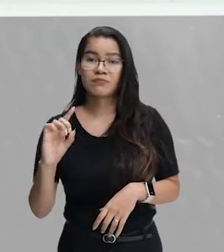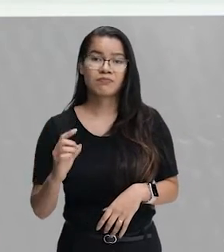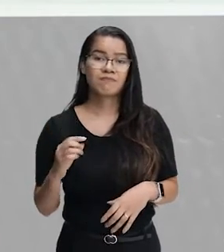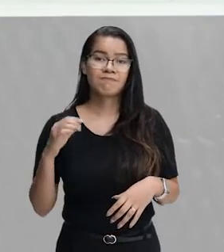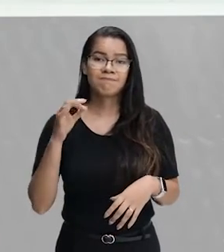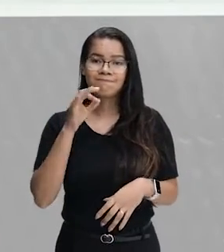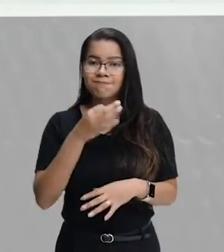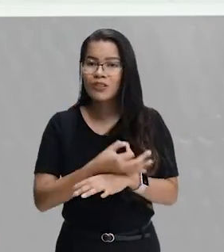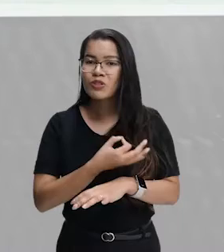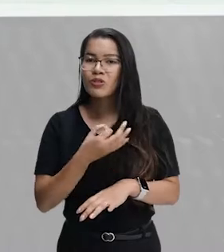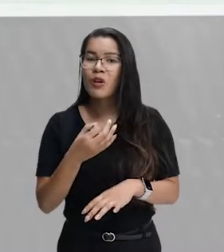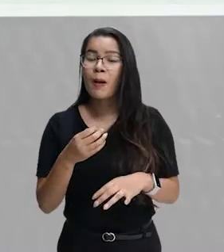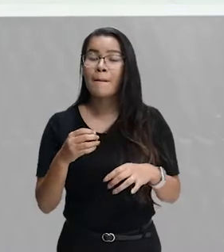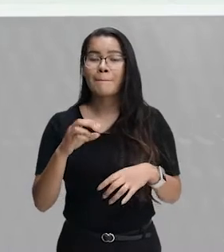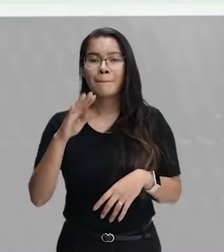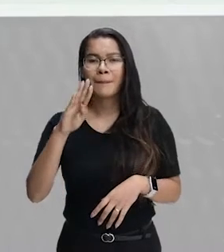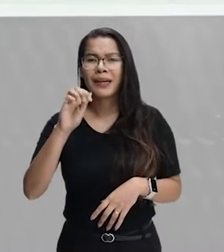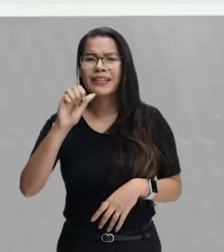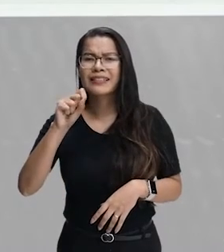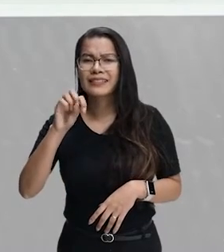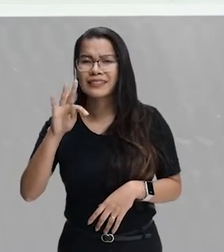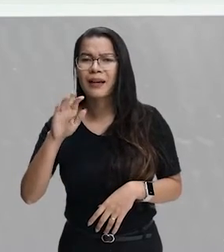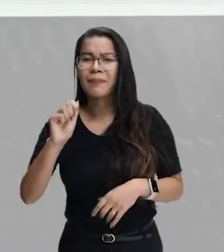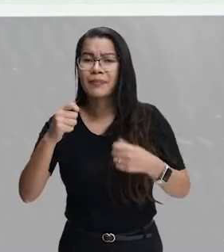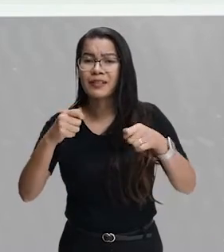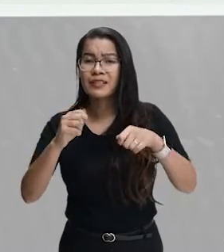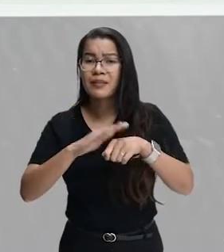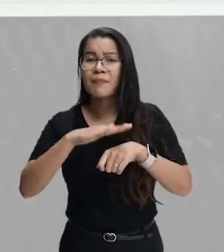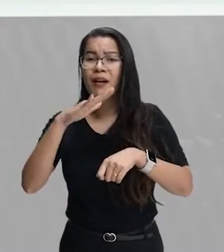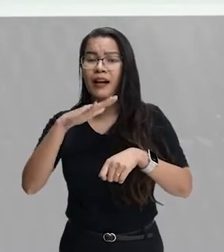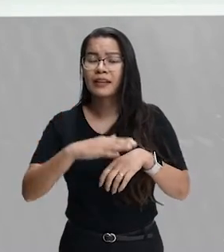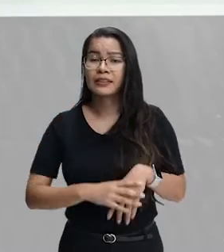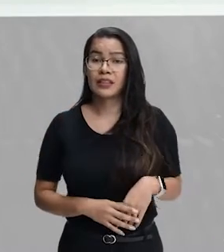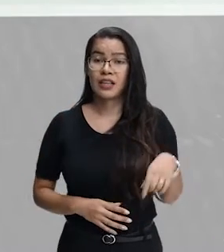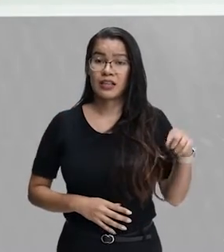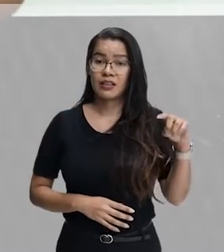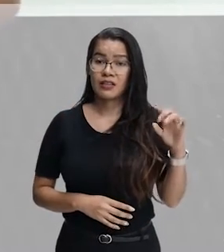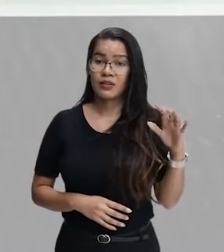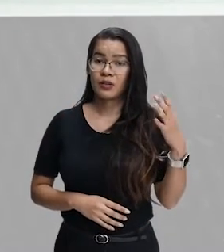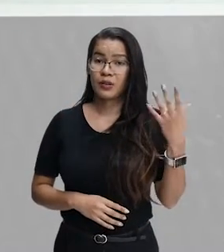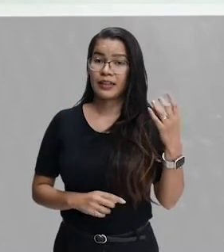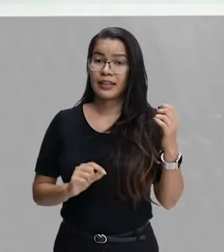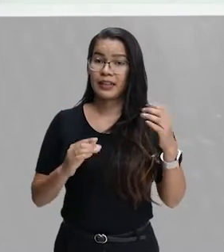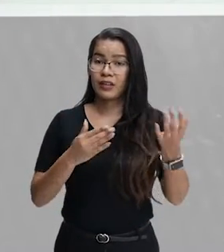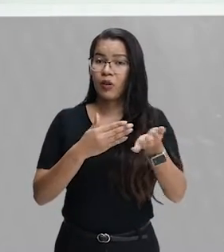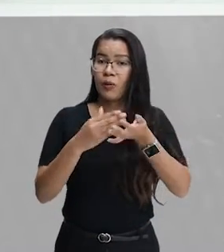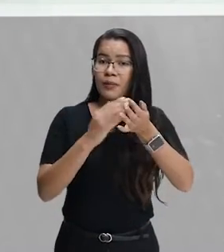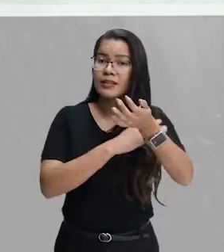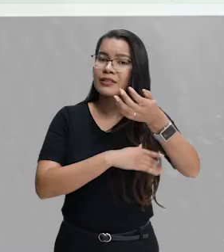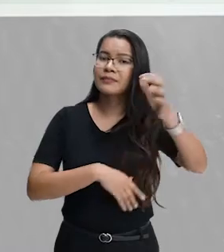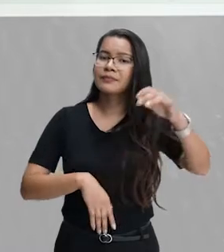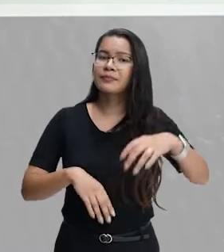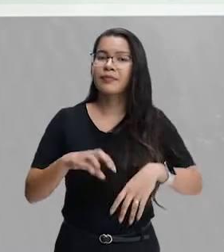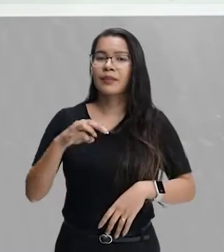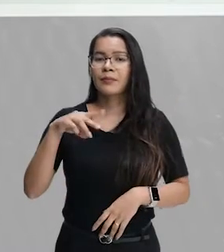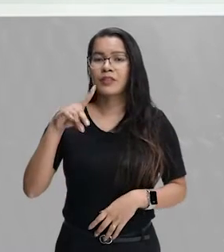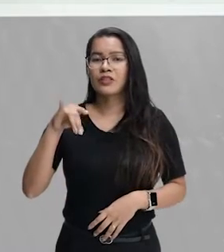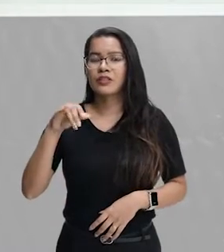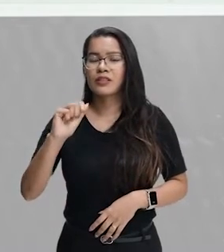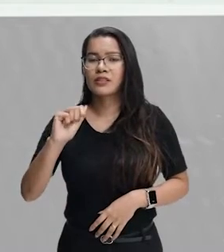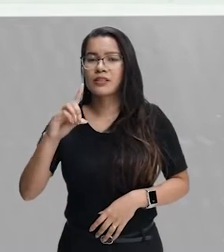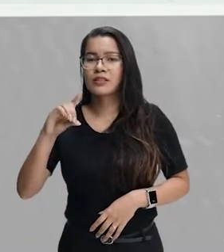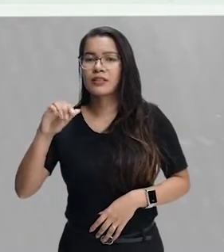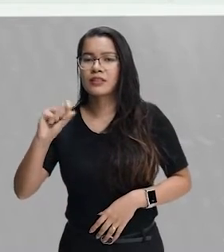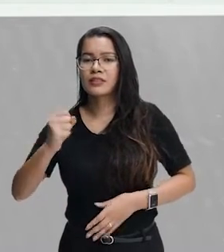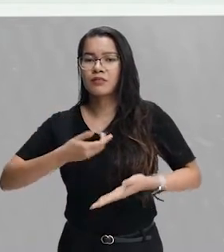você caracterizar esse grupo C. E é nesse tipo de situação, turma, que entra as medidas de dispersão.